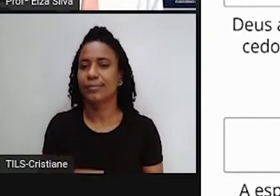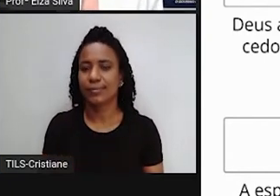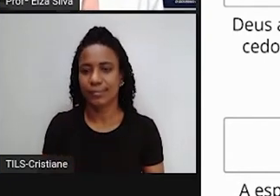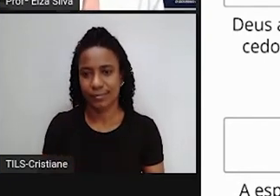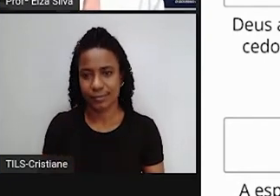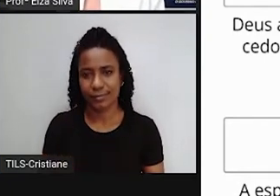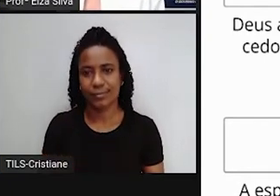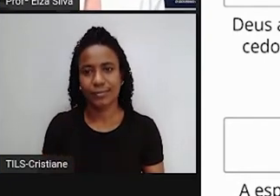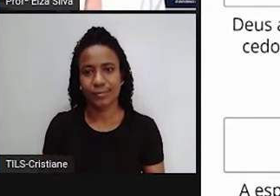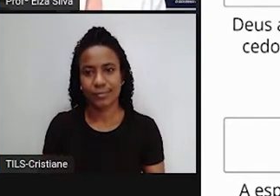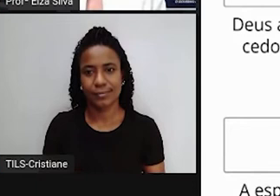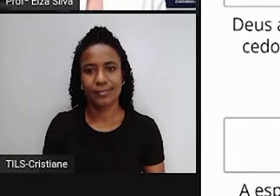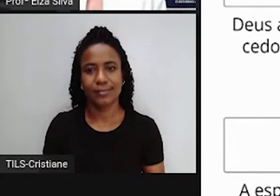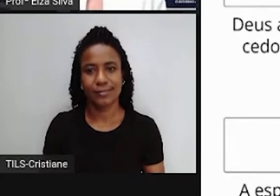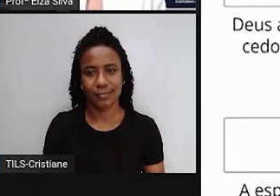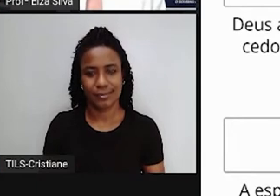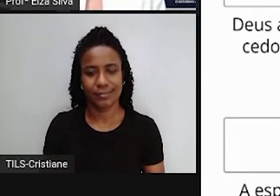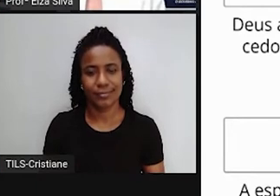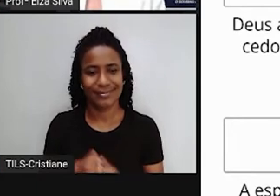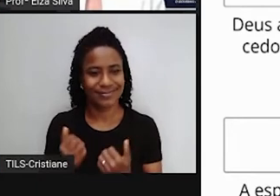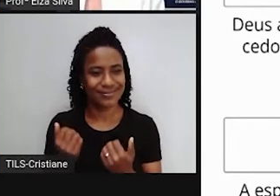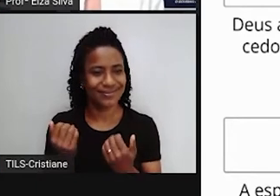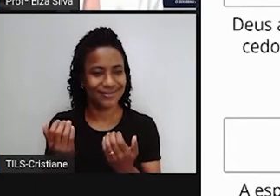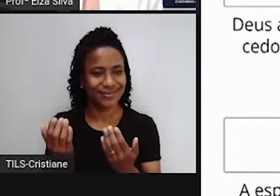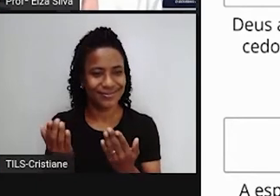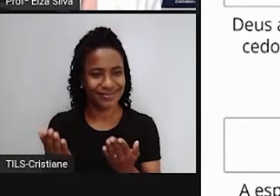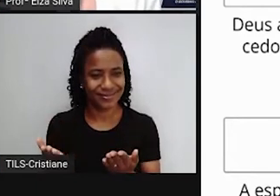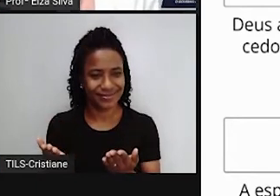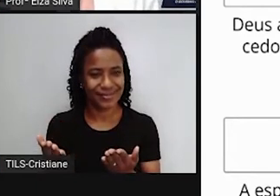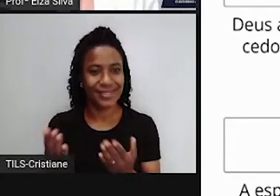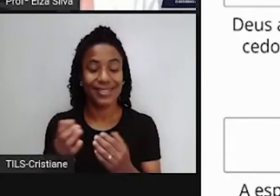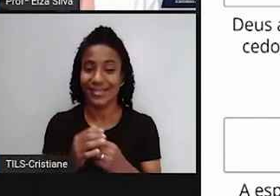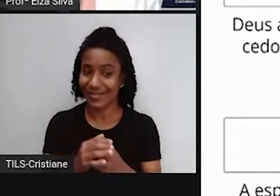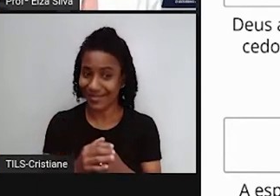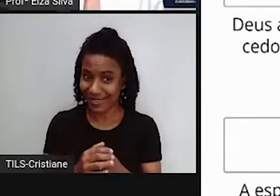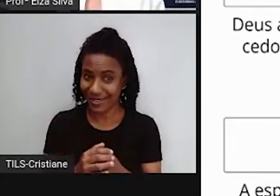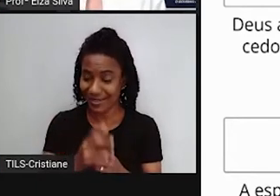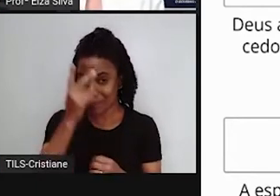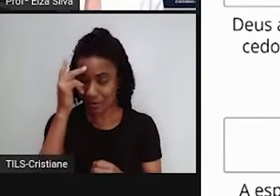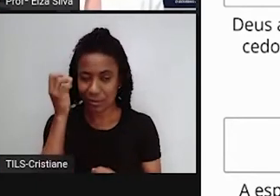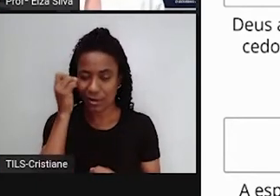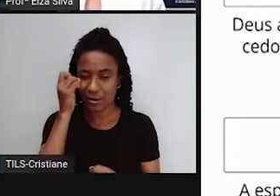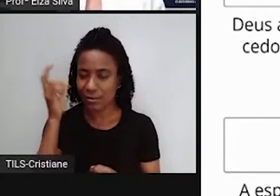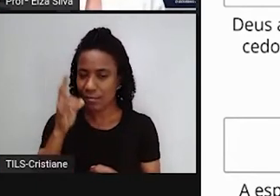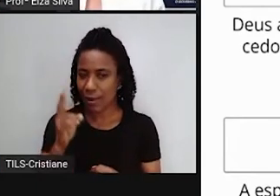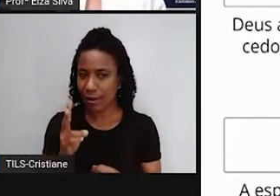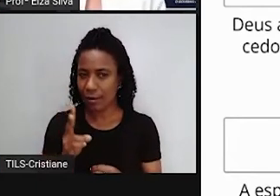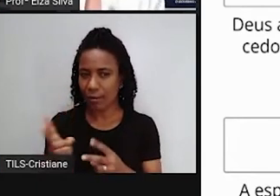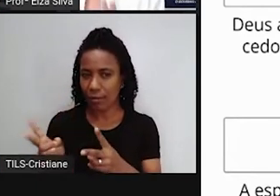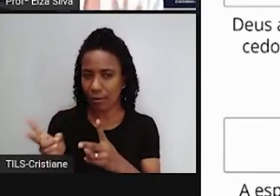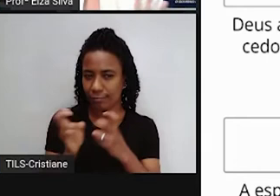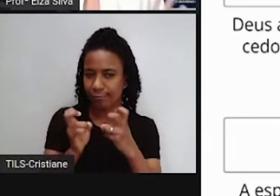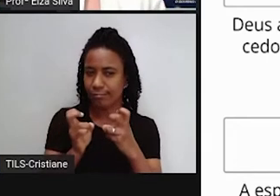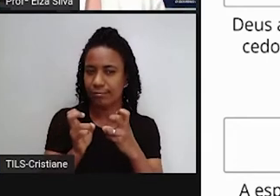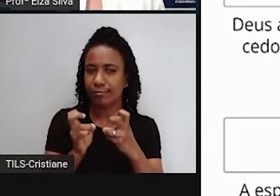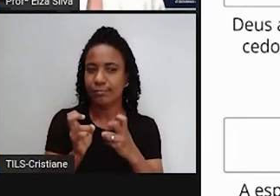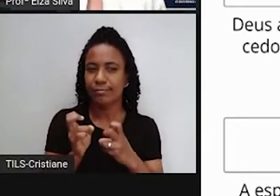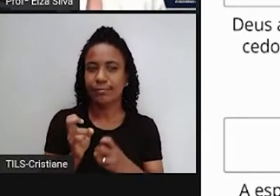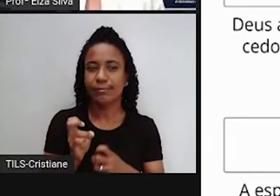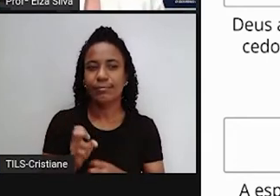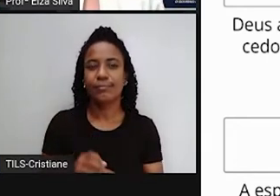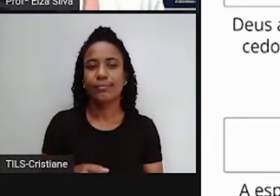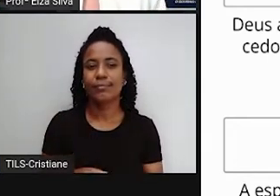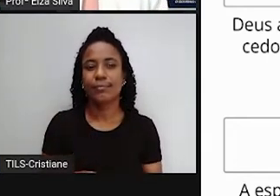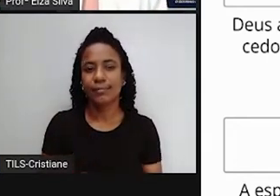A word to the wise is enough. Para bom entendedor, meia palavra basta. Então, não precisa dizer muito,